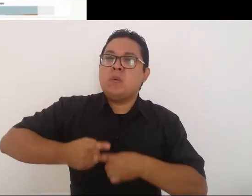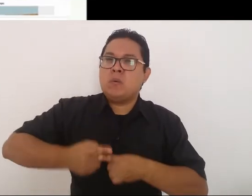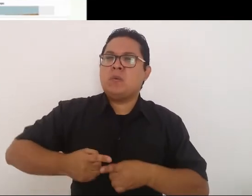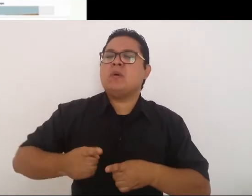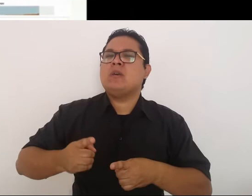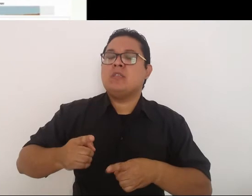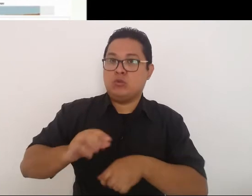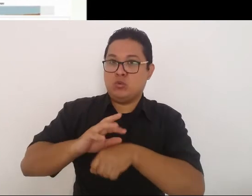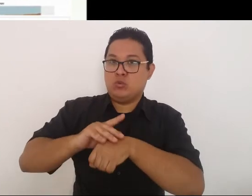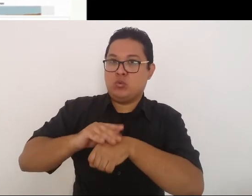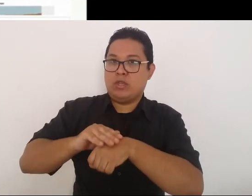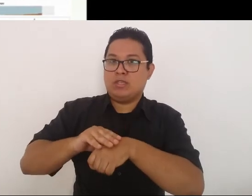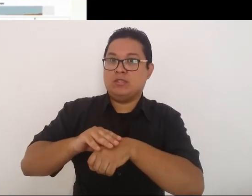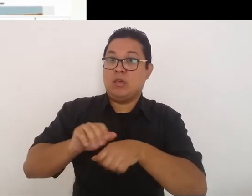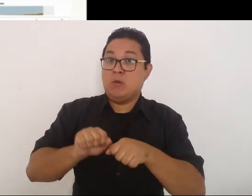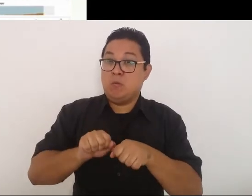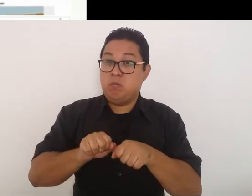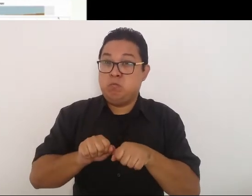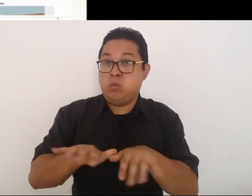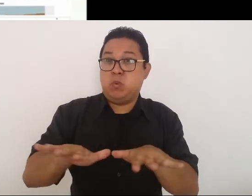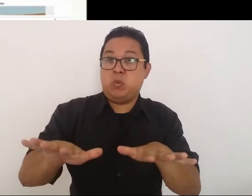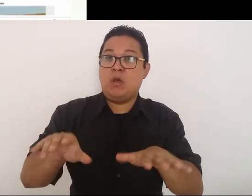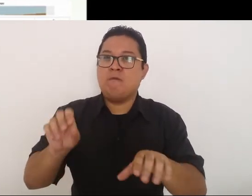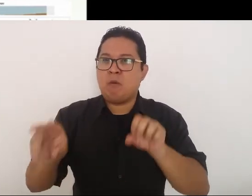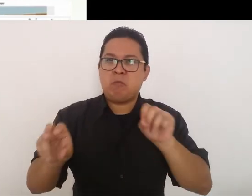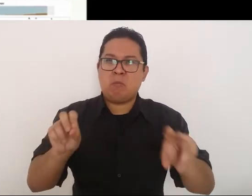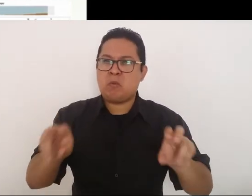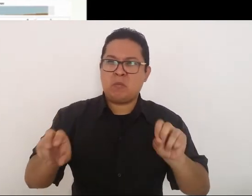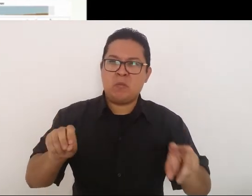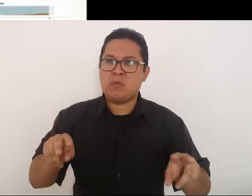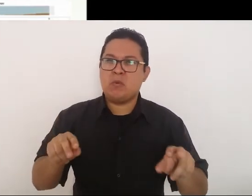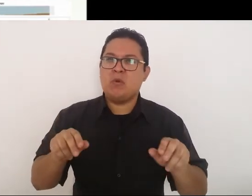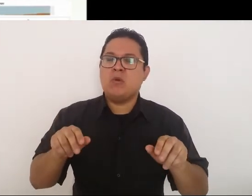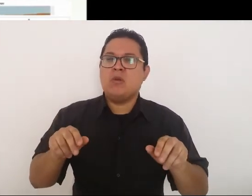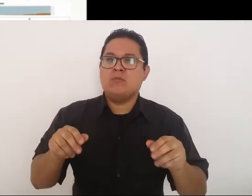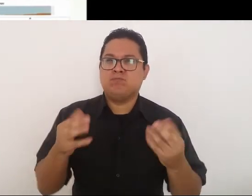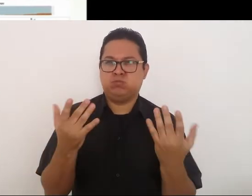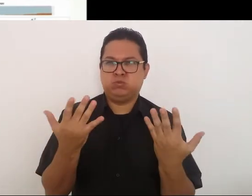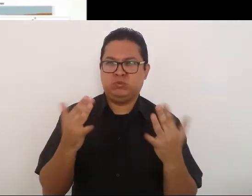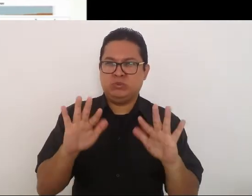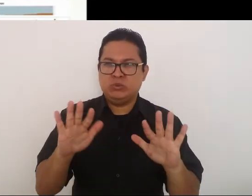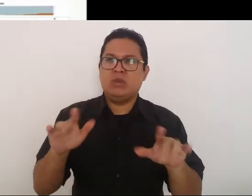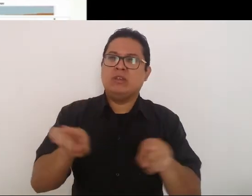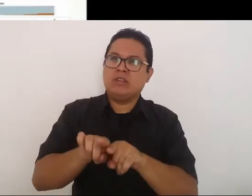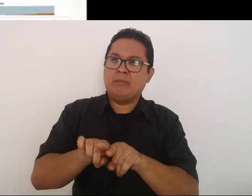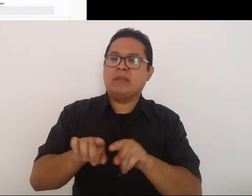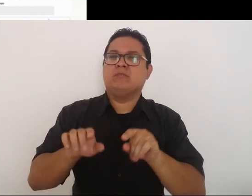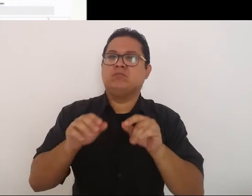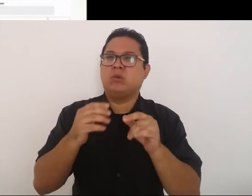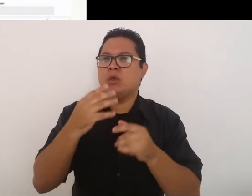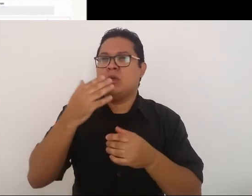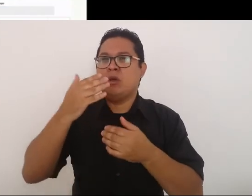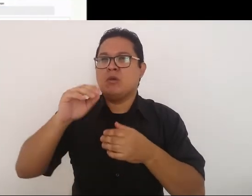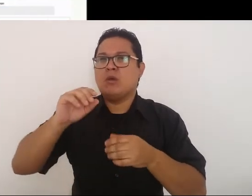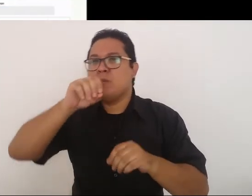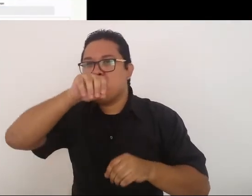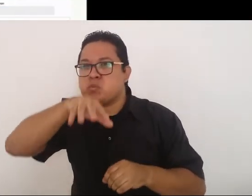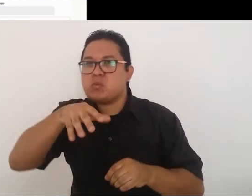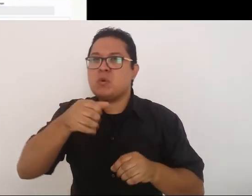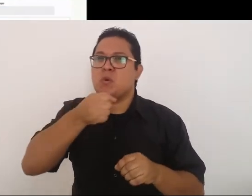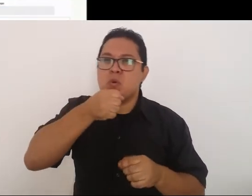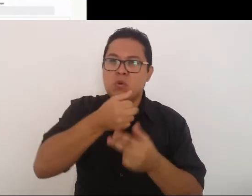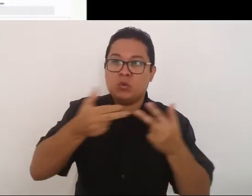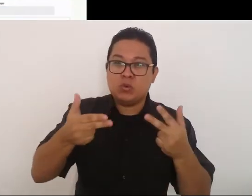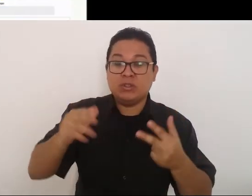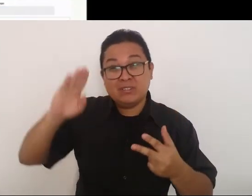muito contagiosa, a gente vai ter um número grande de infectados, tá? Não tem para onde correr disso. A grande questão,